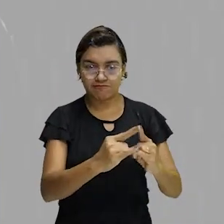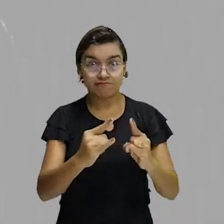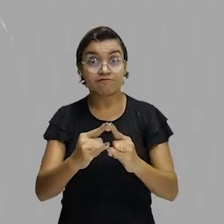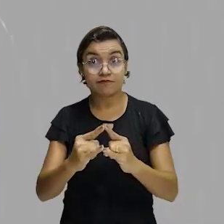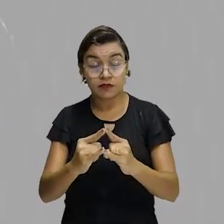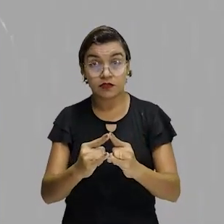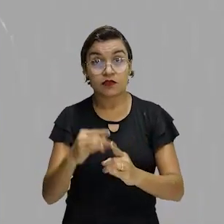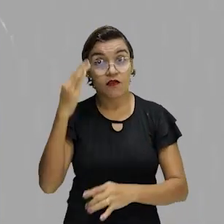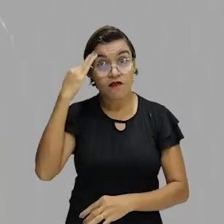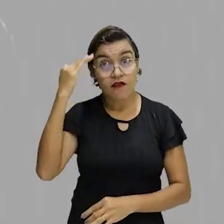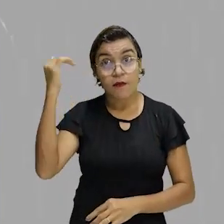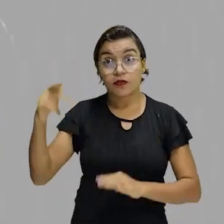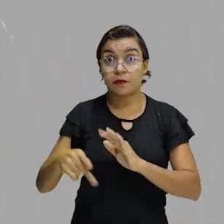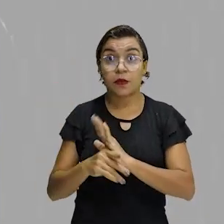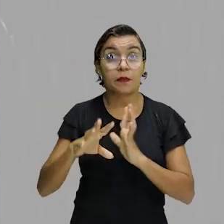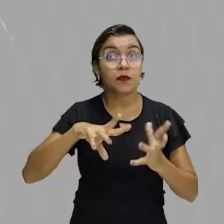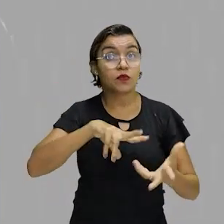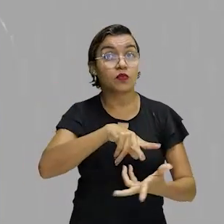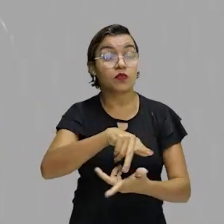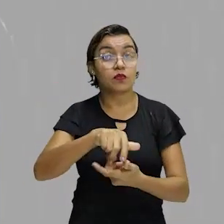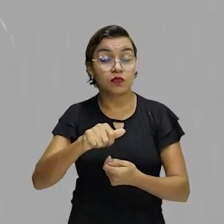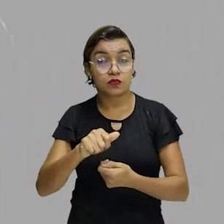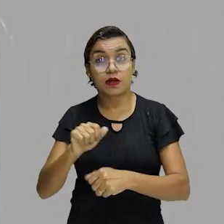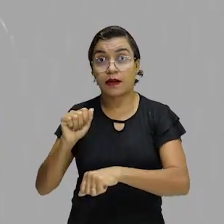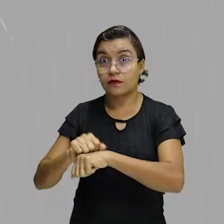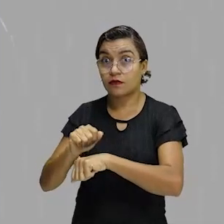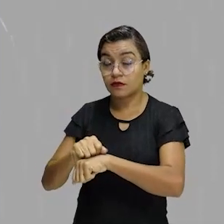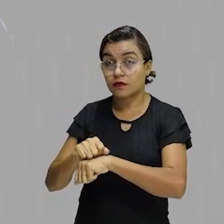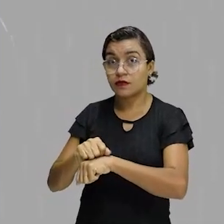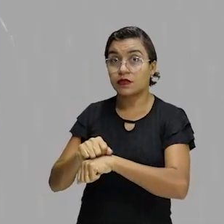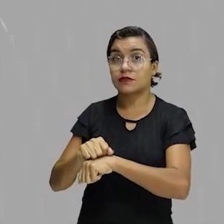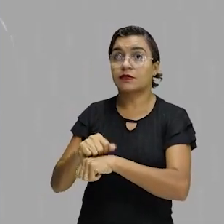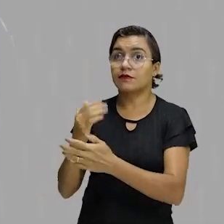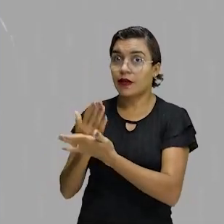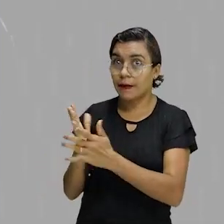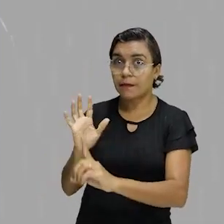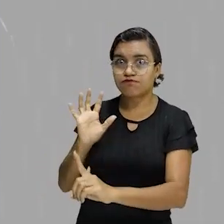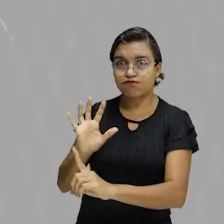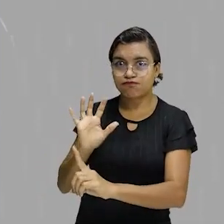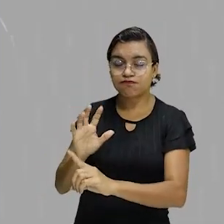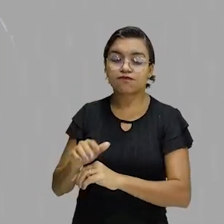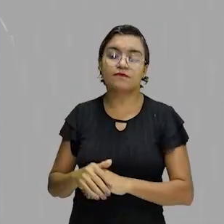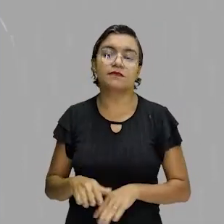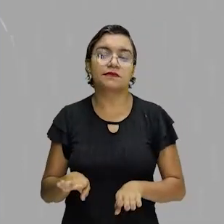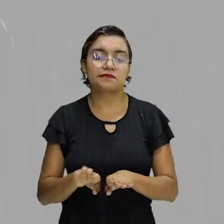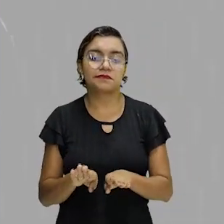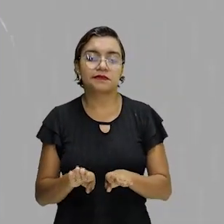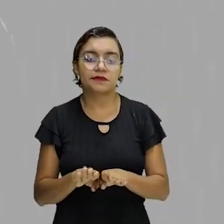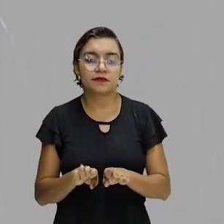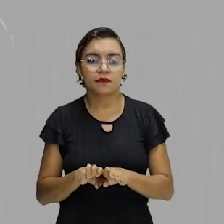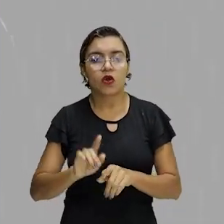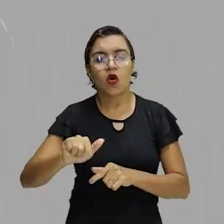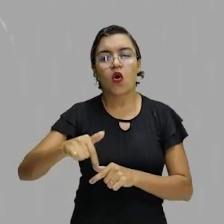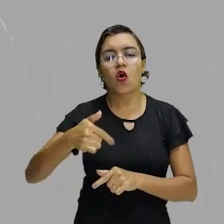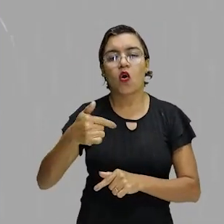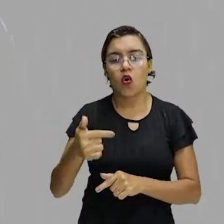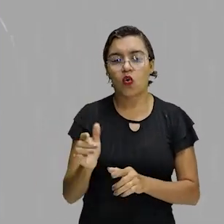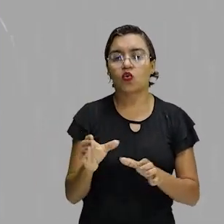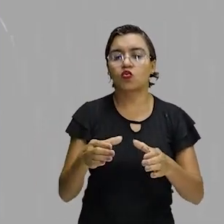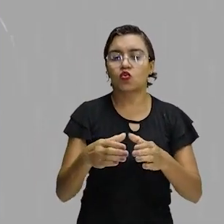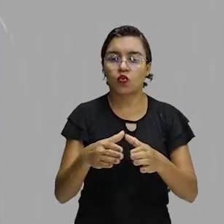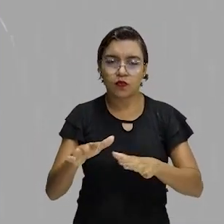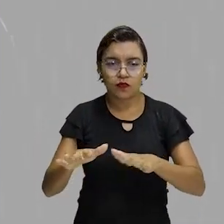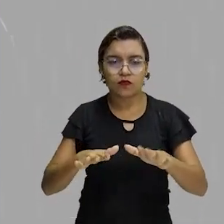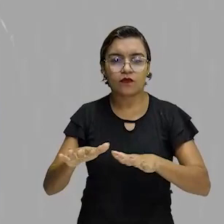mais famosas no mundo de combate à pobreza. Assim como a Oxfam, também existe uma outra organização, outro